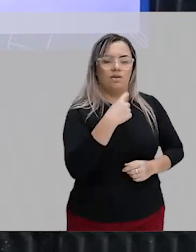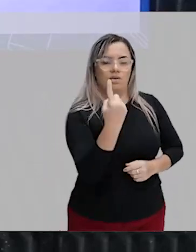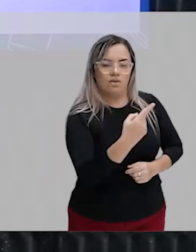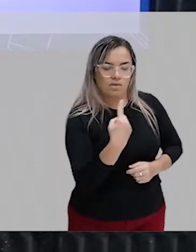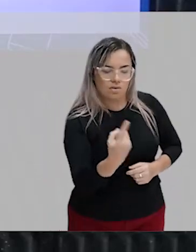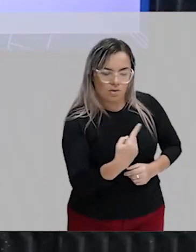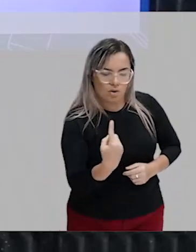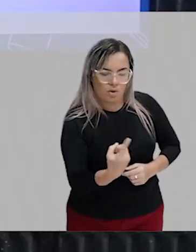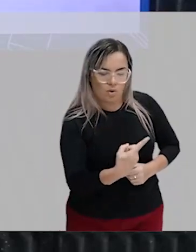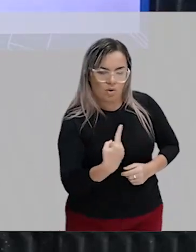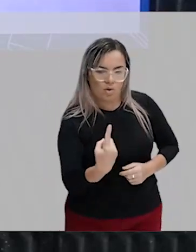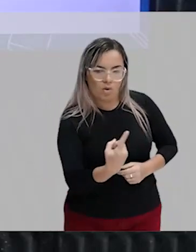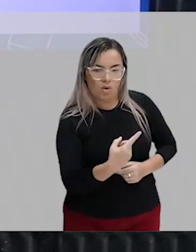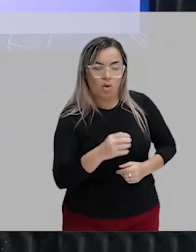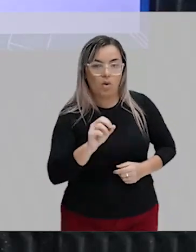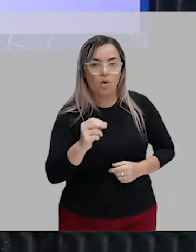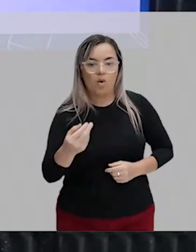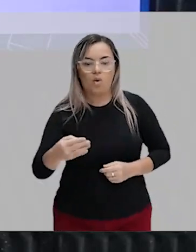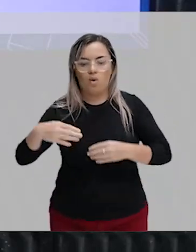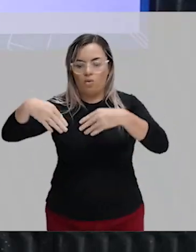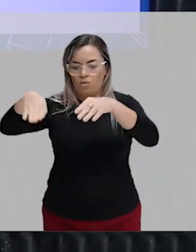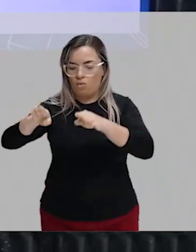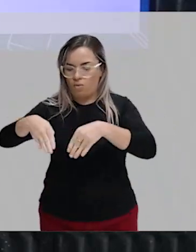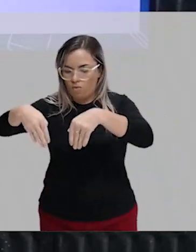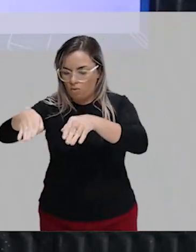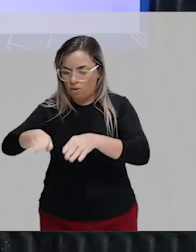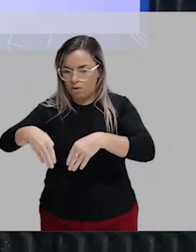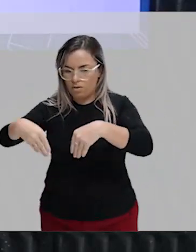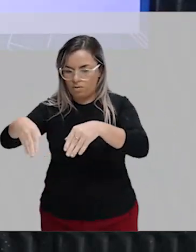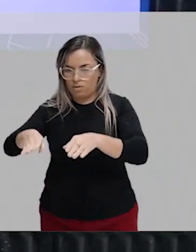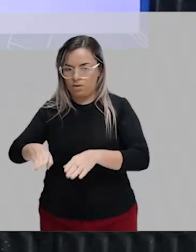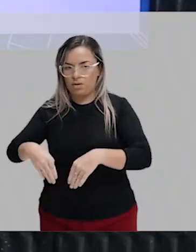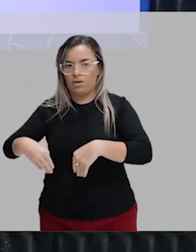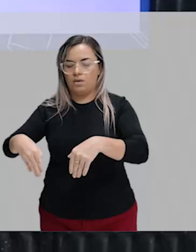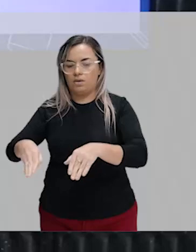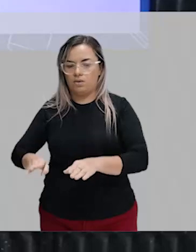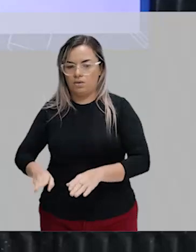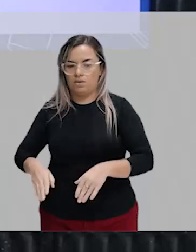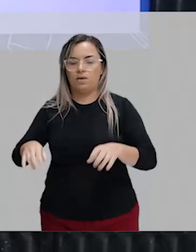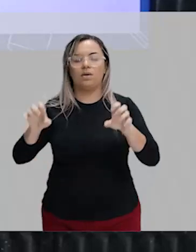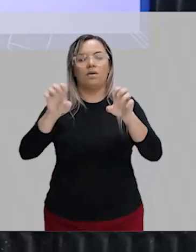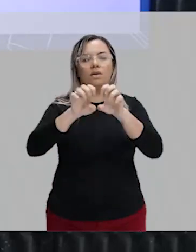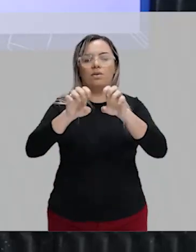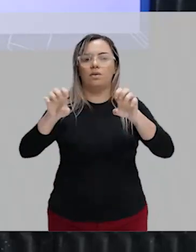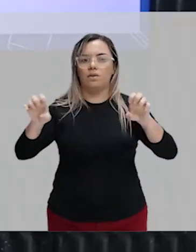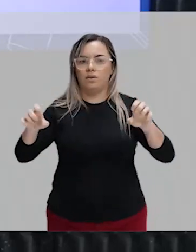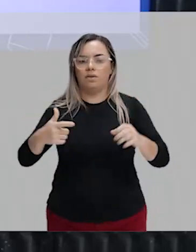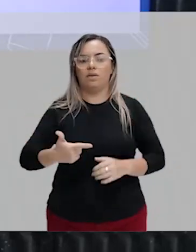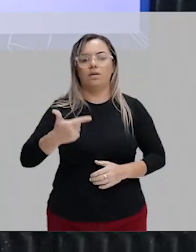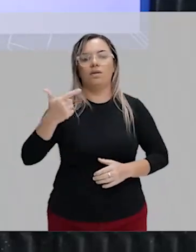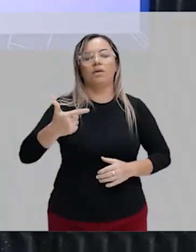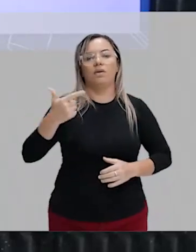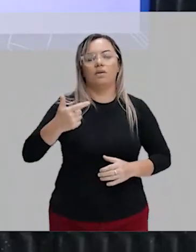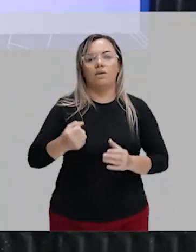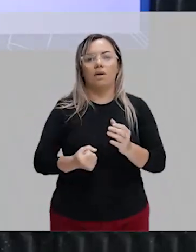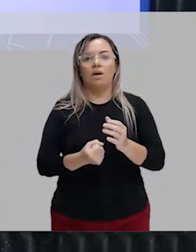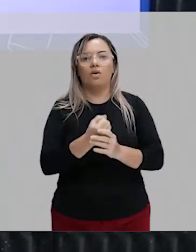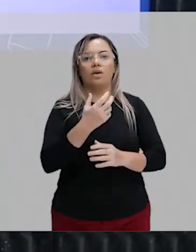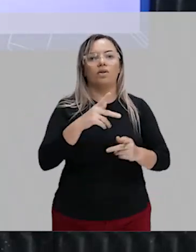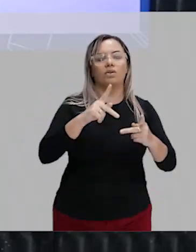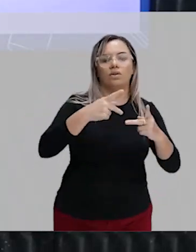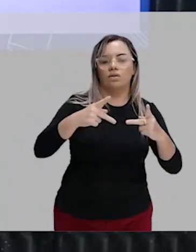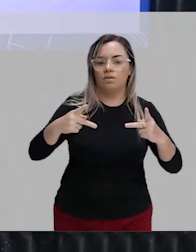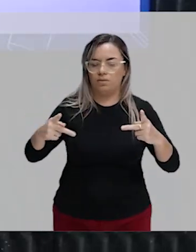zigue-zague, ok? Que a gente chama de folha beta. Isso aqui é a estrutura secundária da